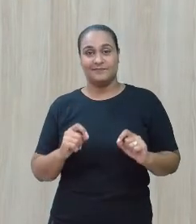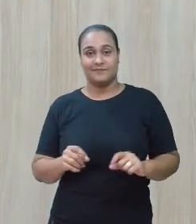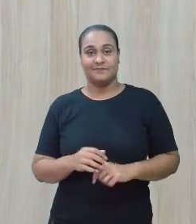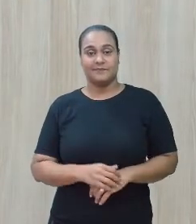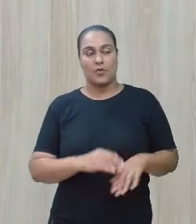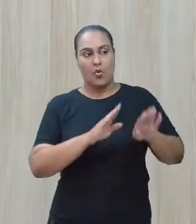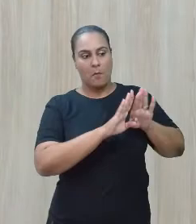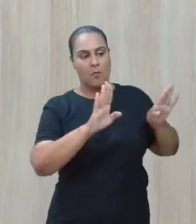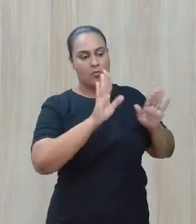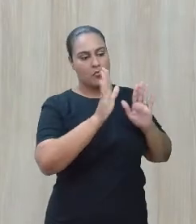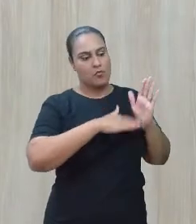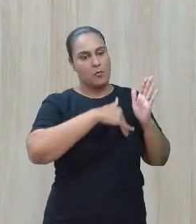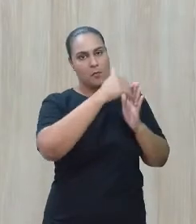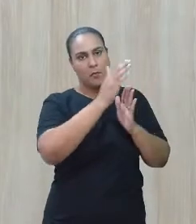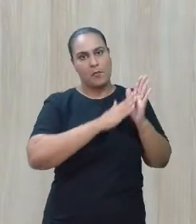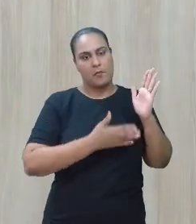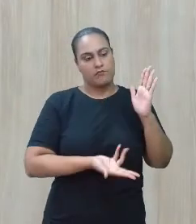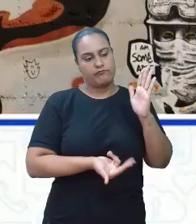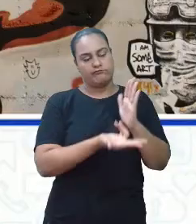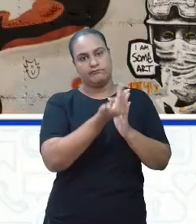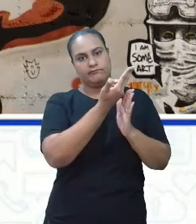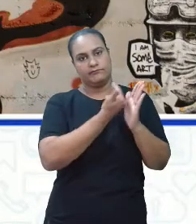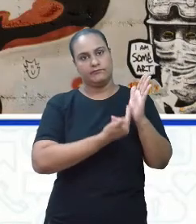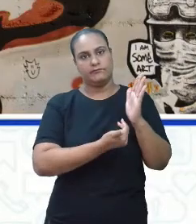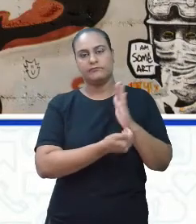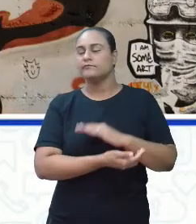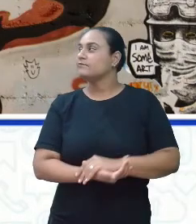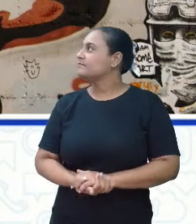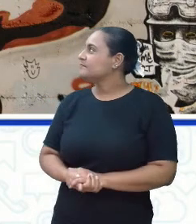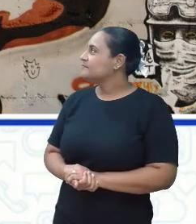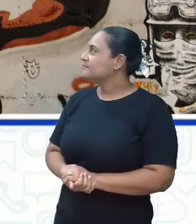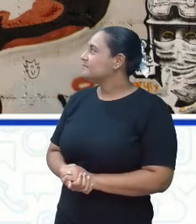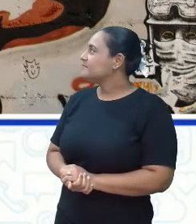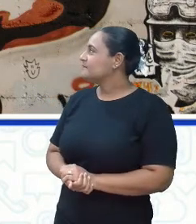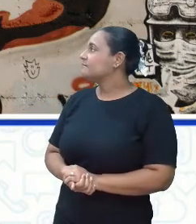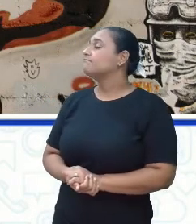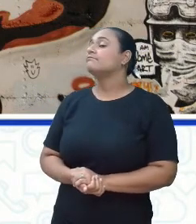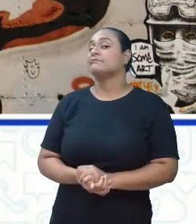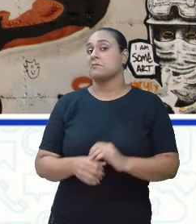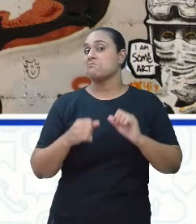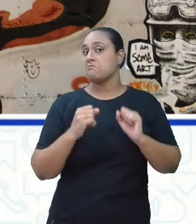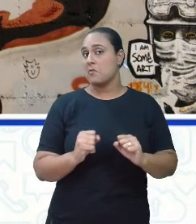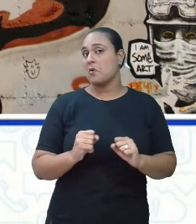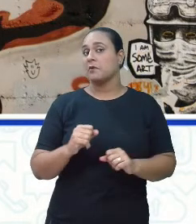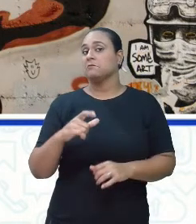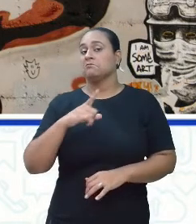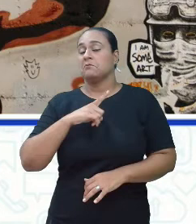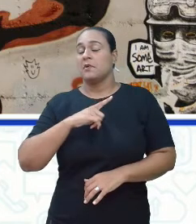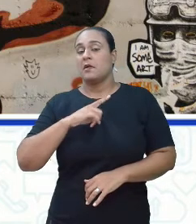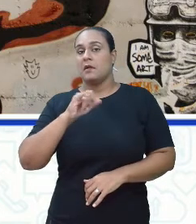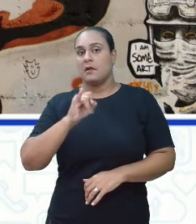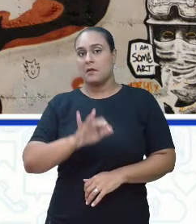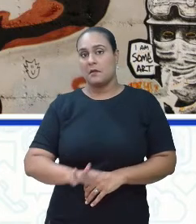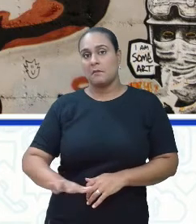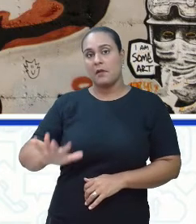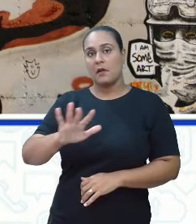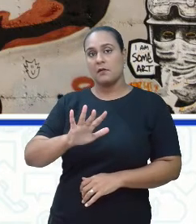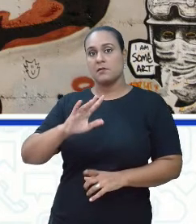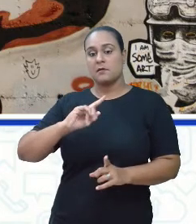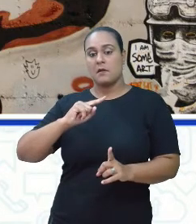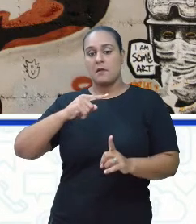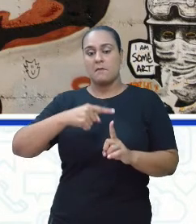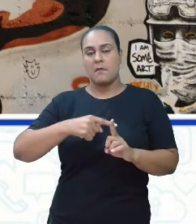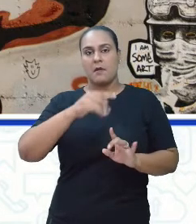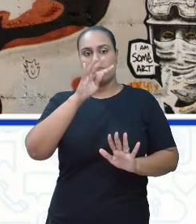muro pintado. E aí, como falei para vocês, a charge pode vir com imagens e